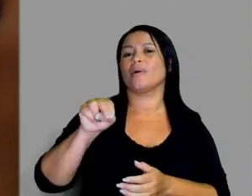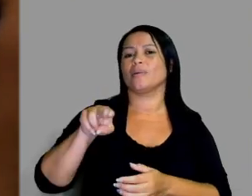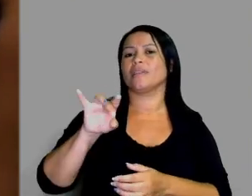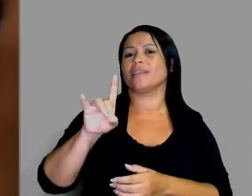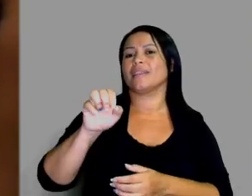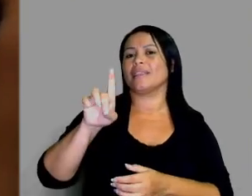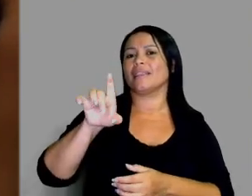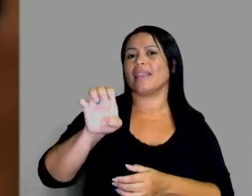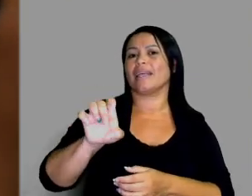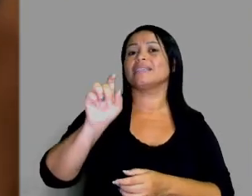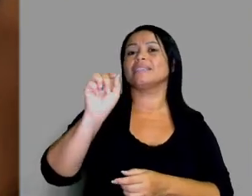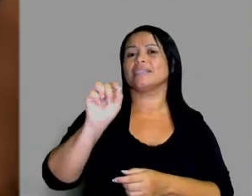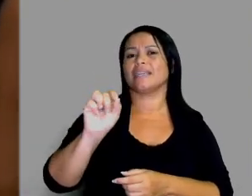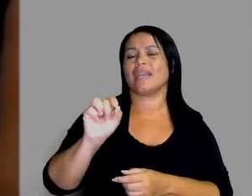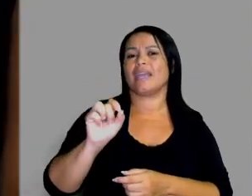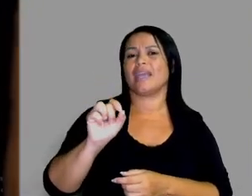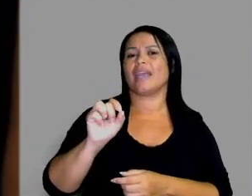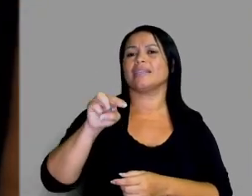unidade de